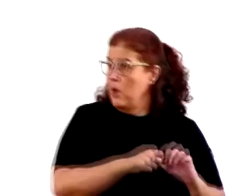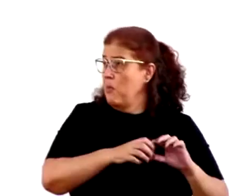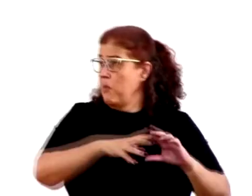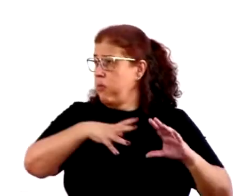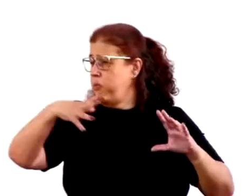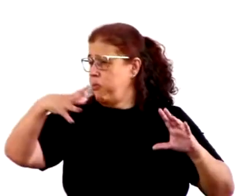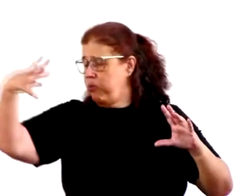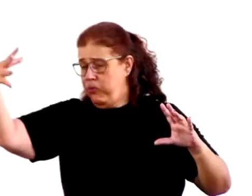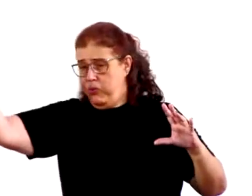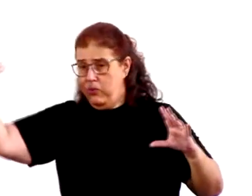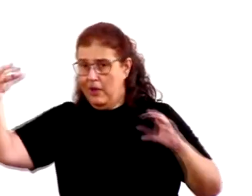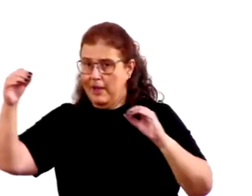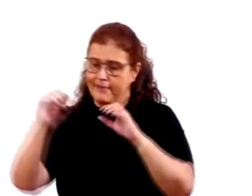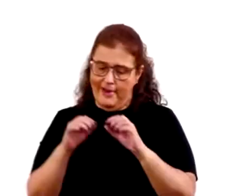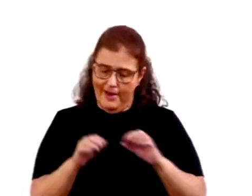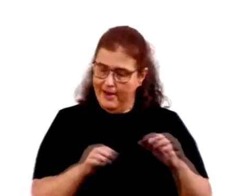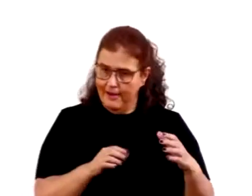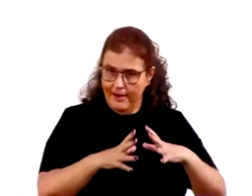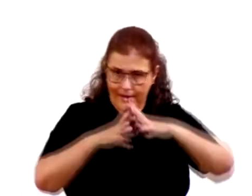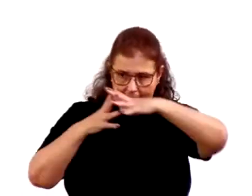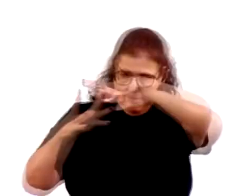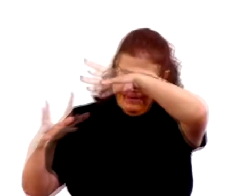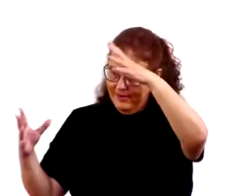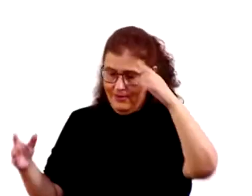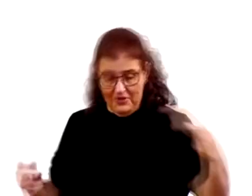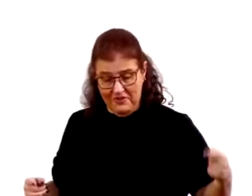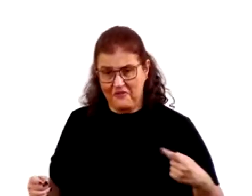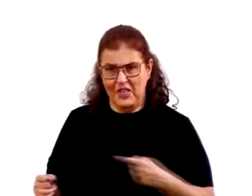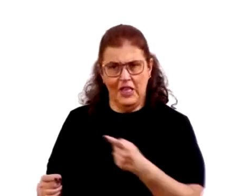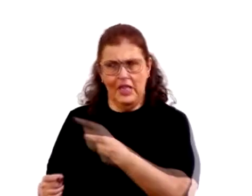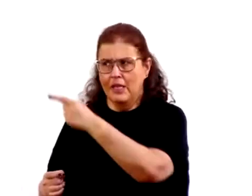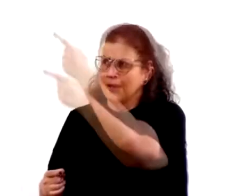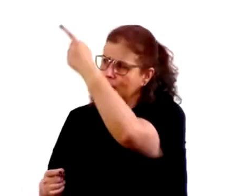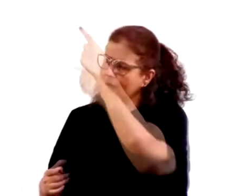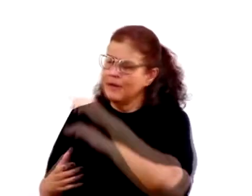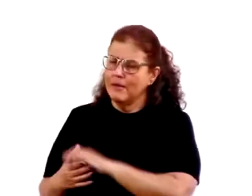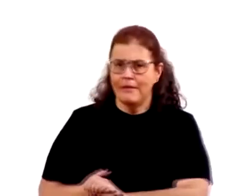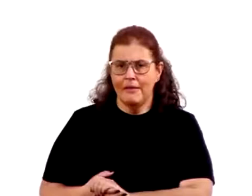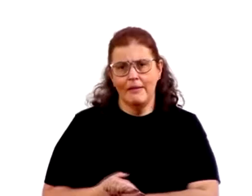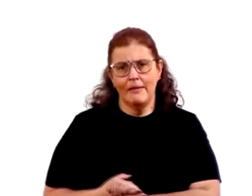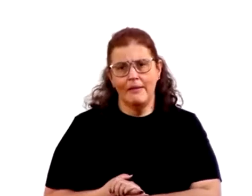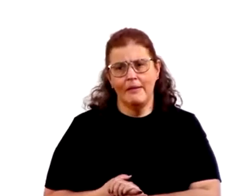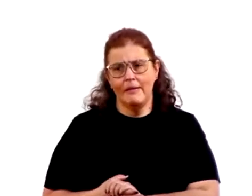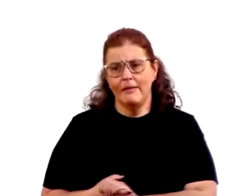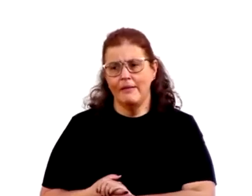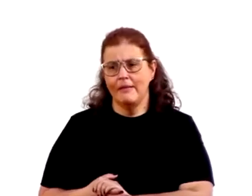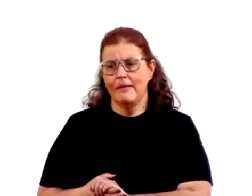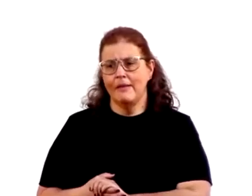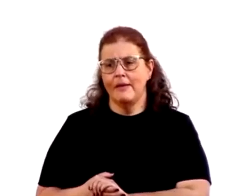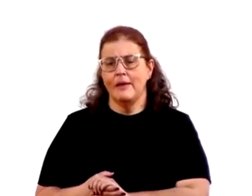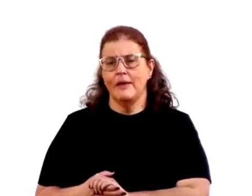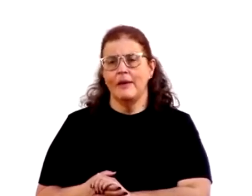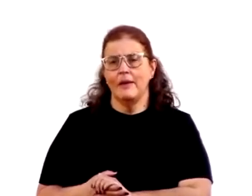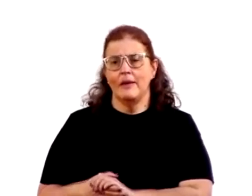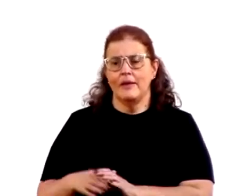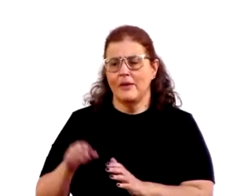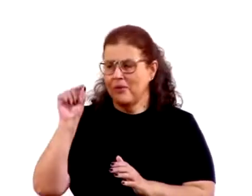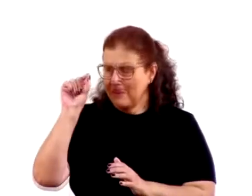dos planetas, com aquela pessoa que está lá, naquele pontinho azul da existência